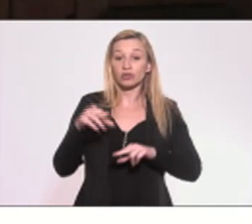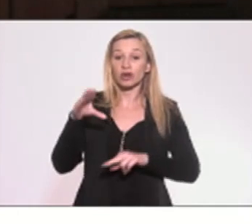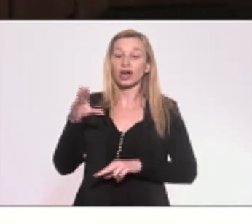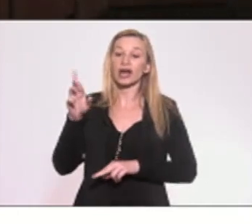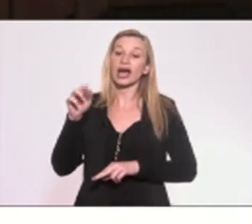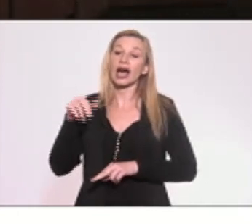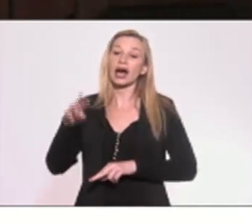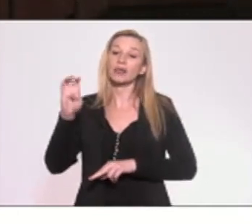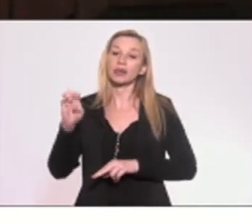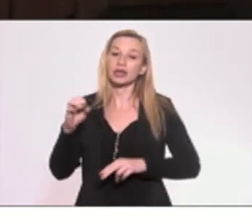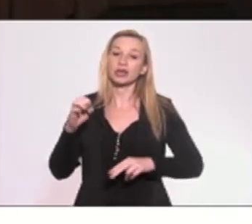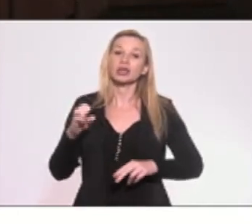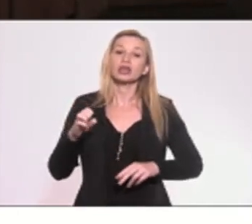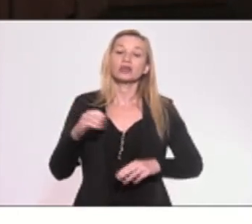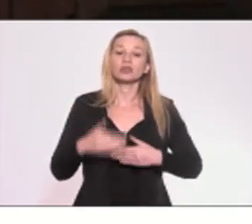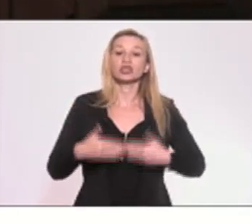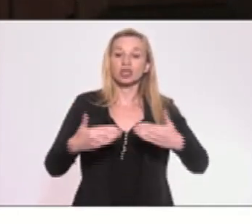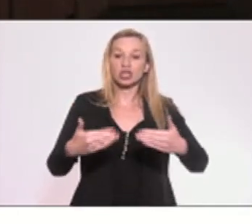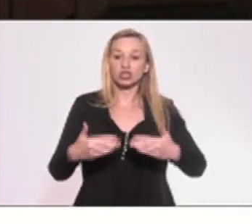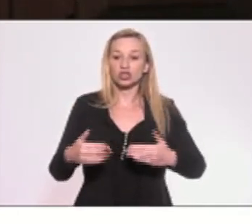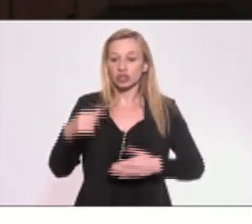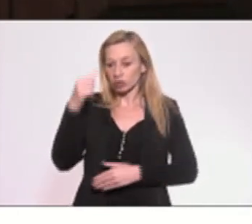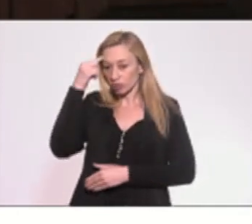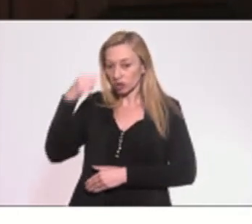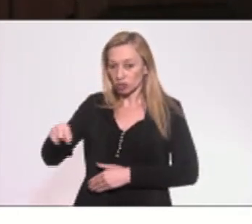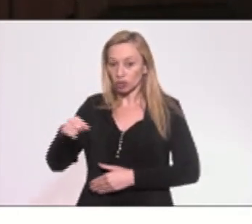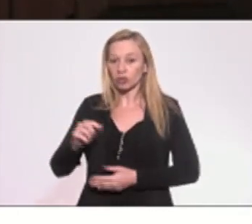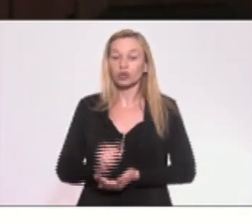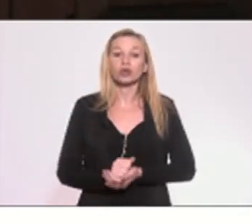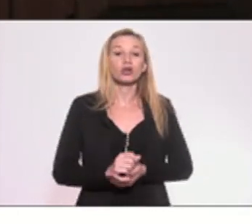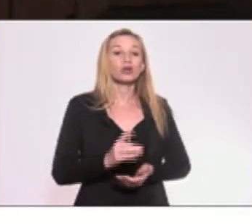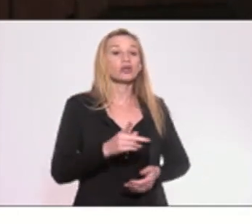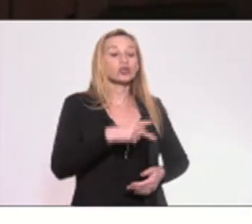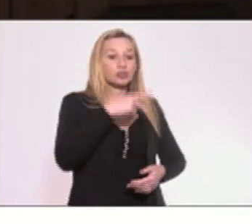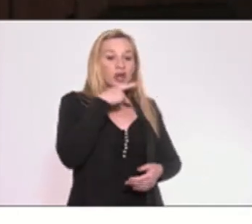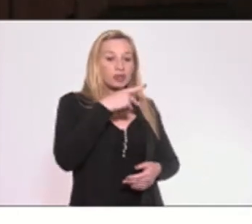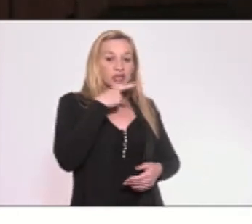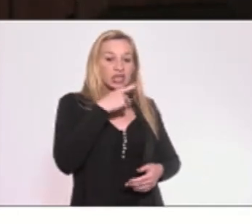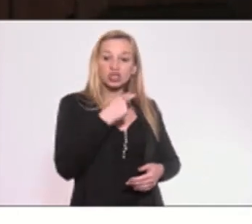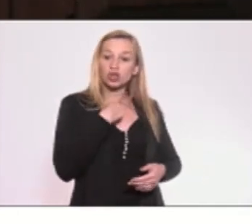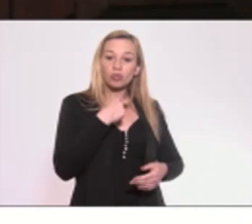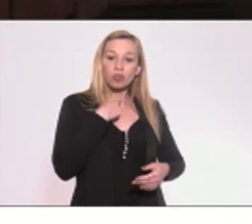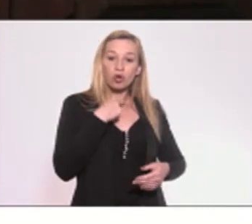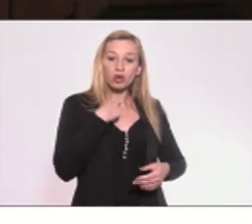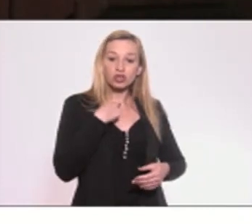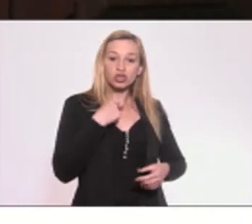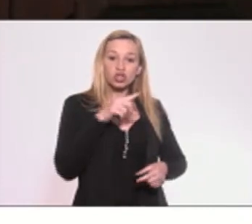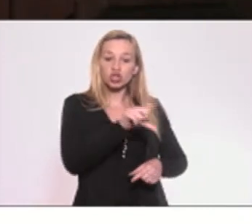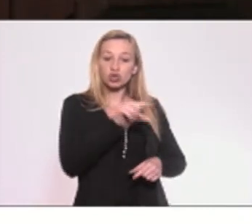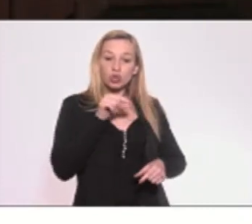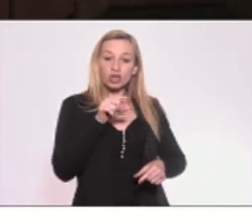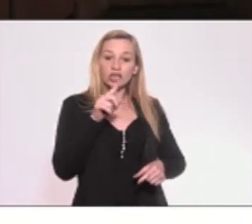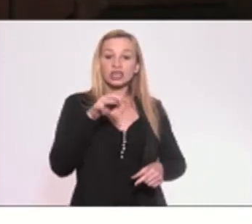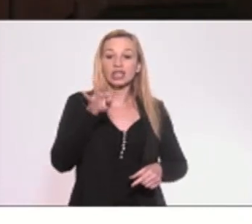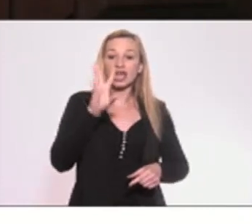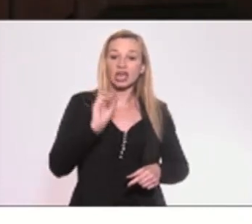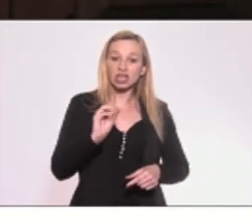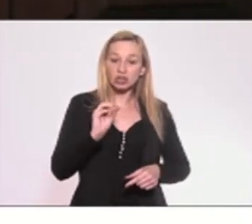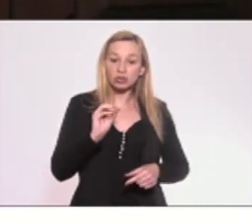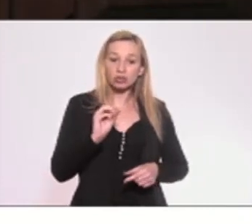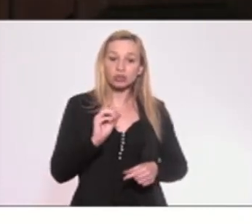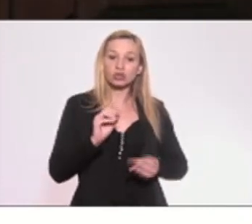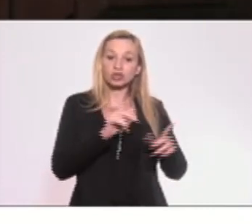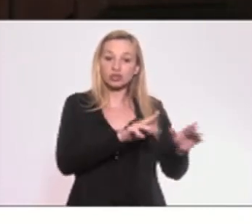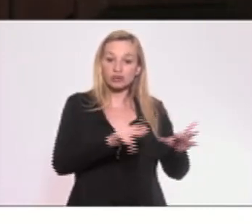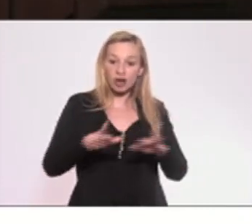os parlamentares não dispõem de condições institucionais para decidir tecnicamente em sentido diverso